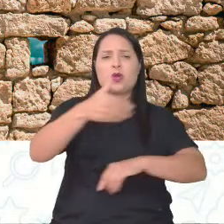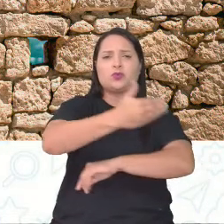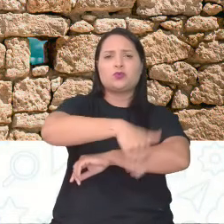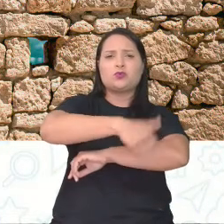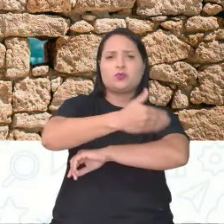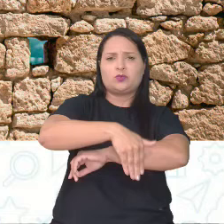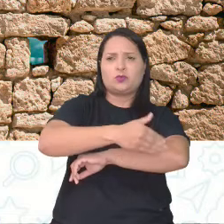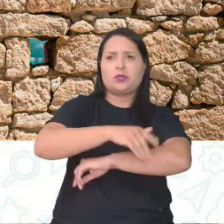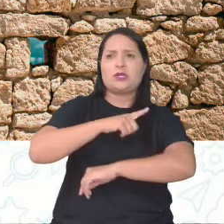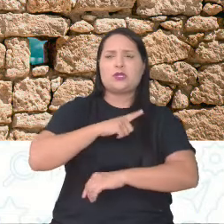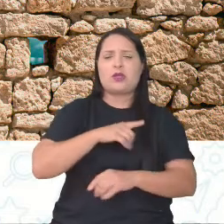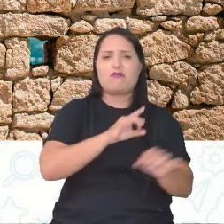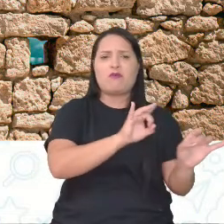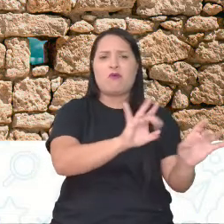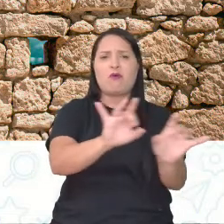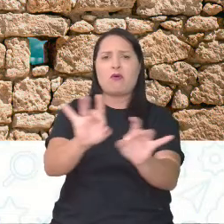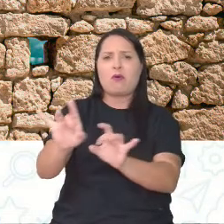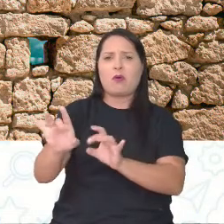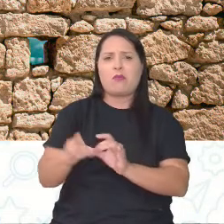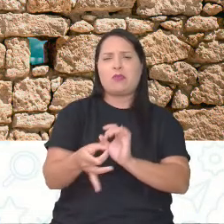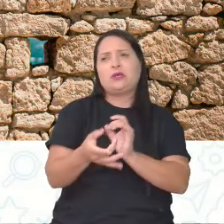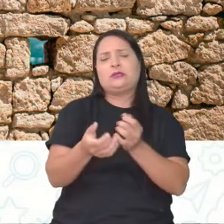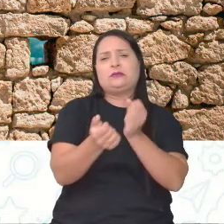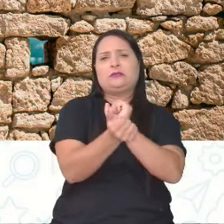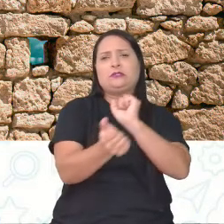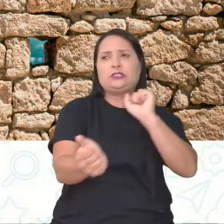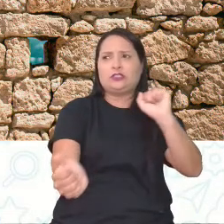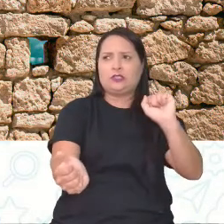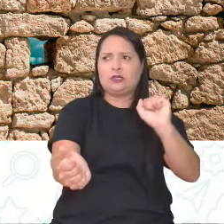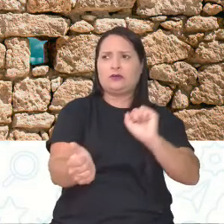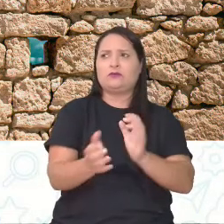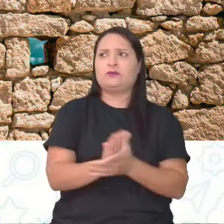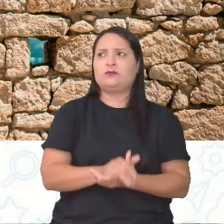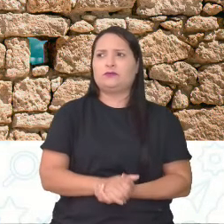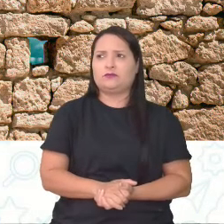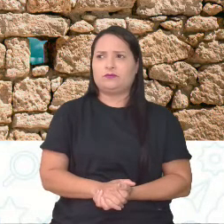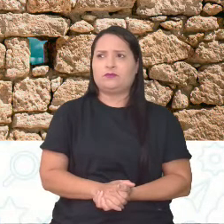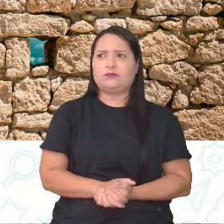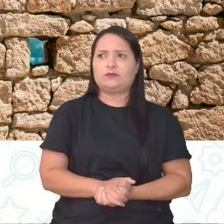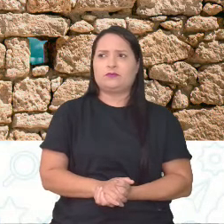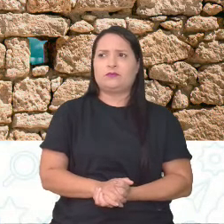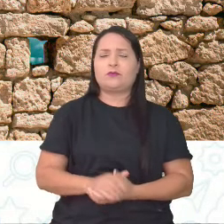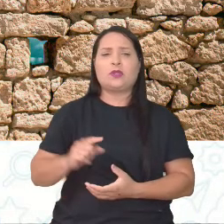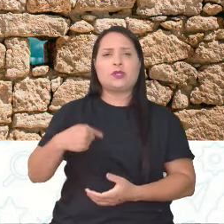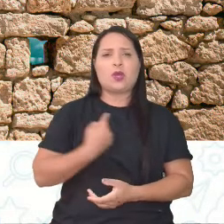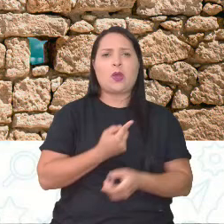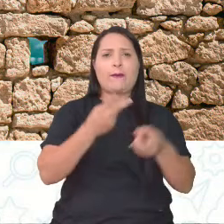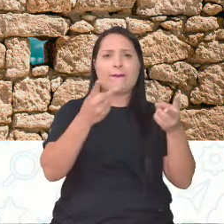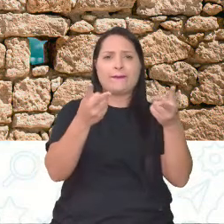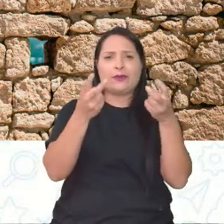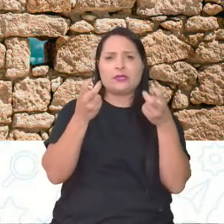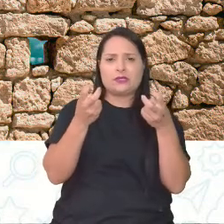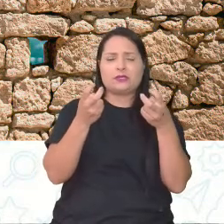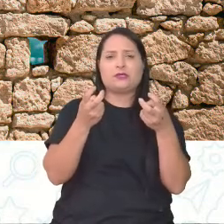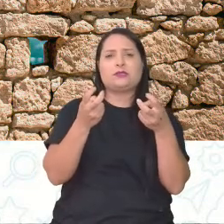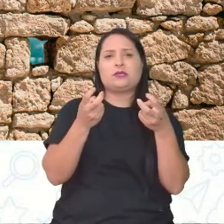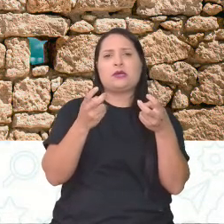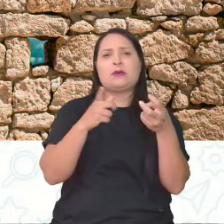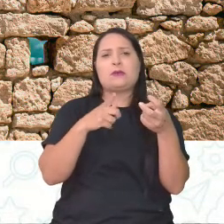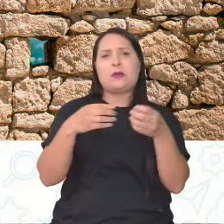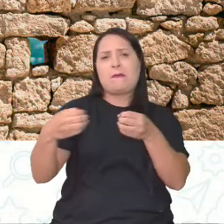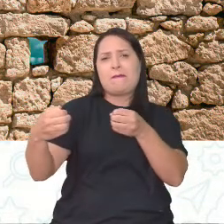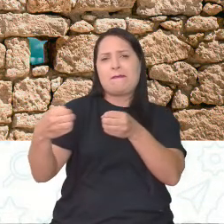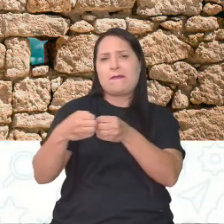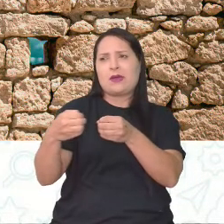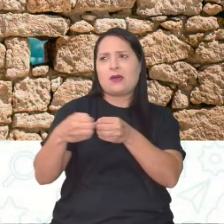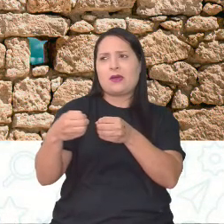teve essa questão do comércio ali de escravos e tudo mais. E a gente vê que ali as proximidades do porto,